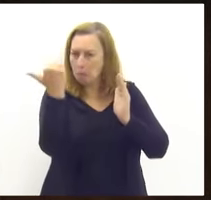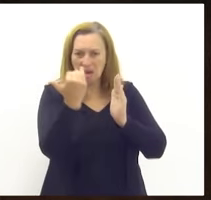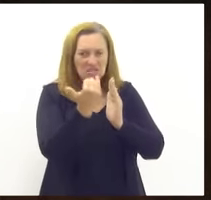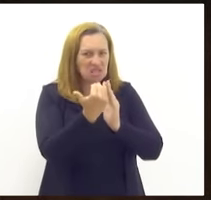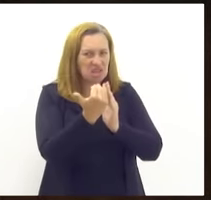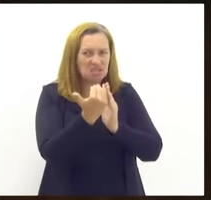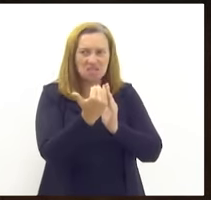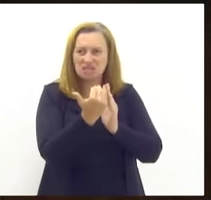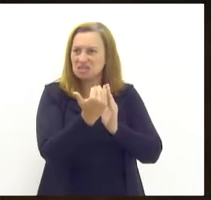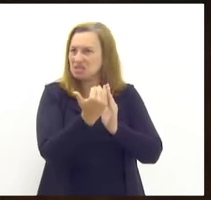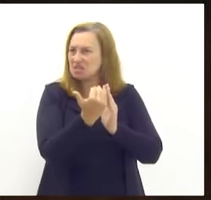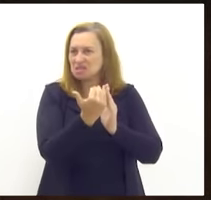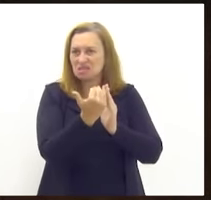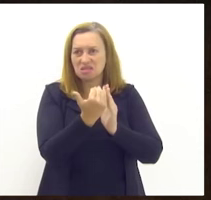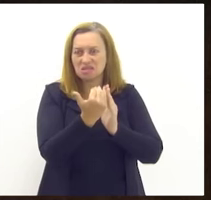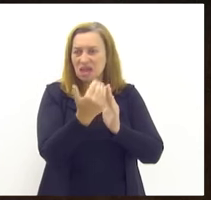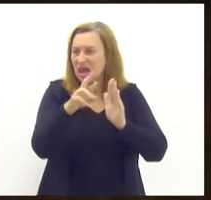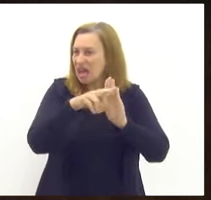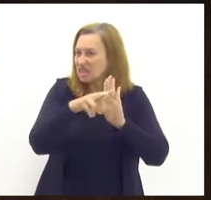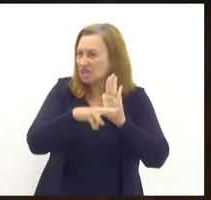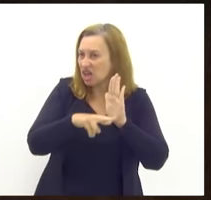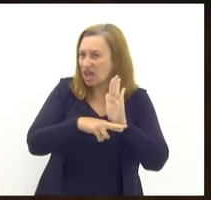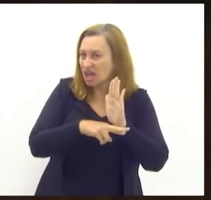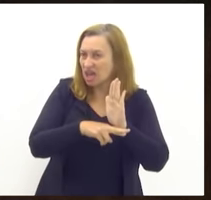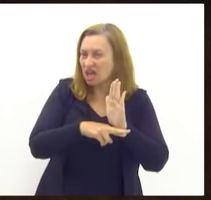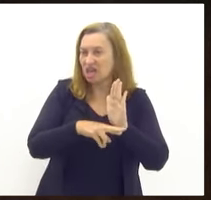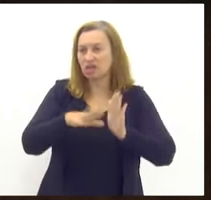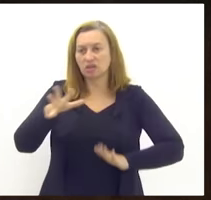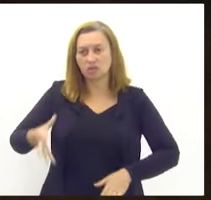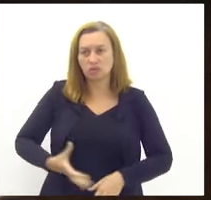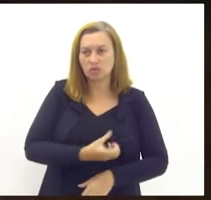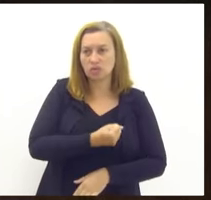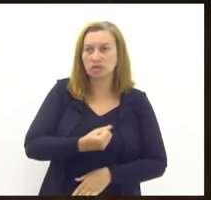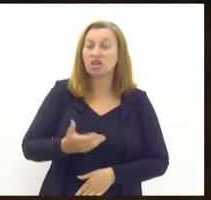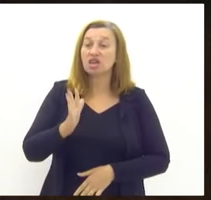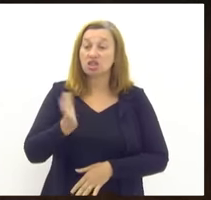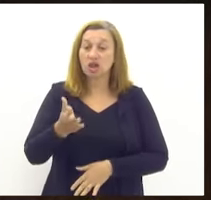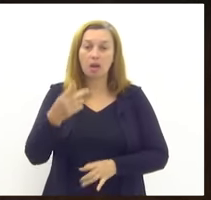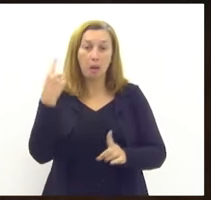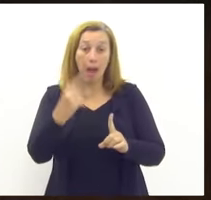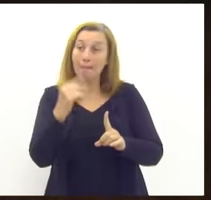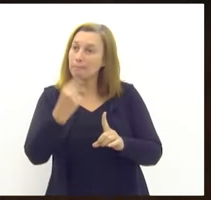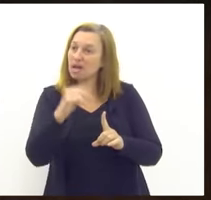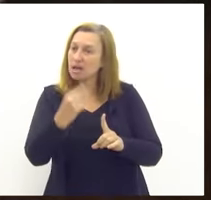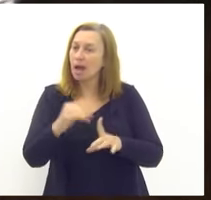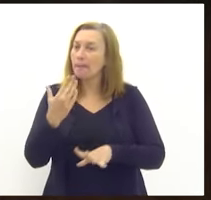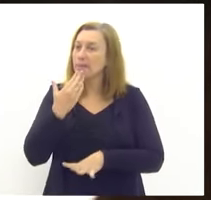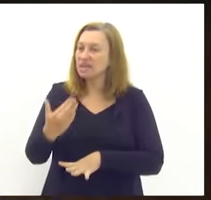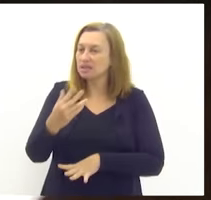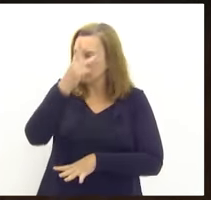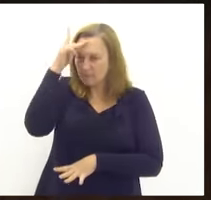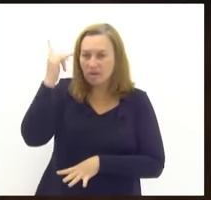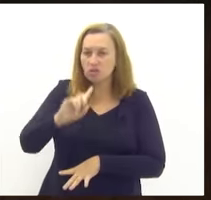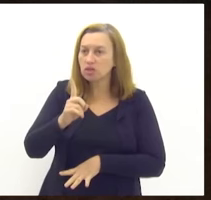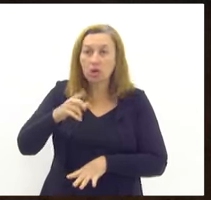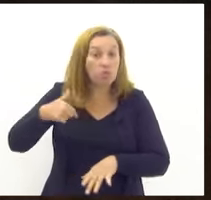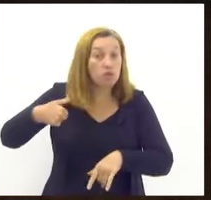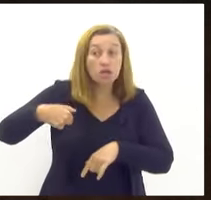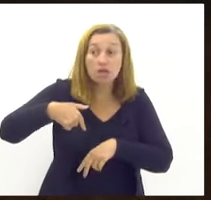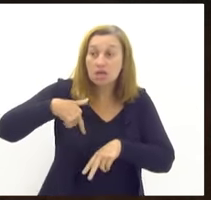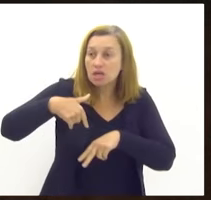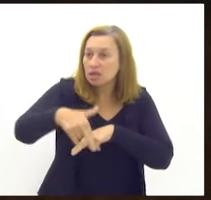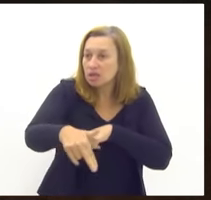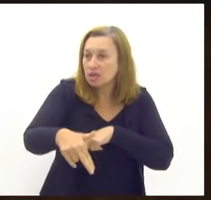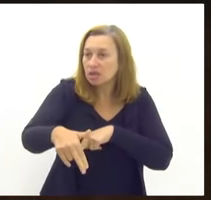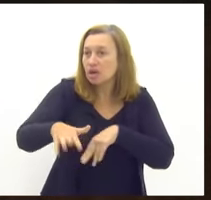Ju eh as recomendações dos guarda-vidas eles falaram que já chegam a apanhar pedindo para que os banhistas não vão não não mergulham